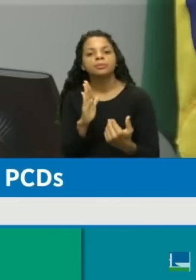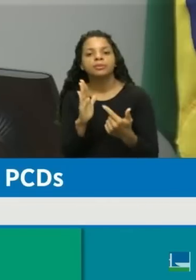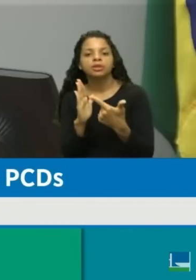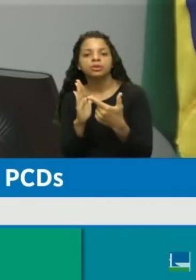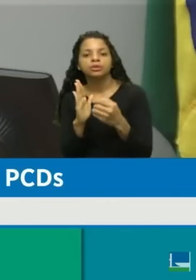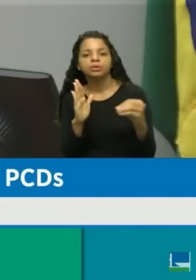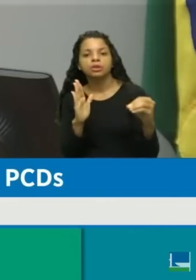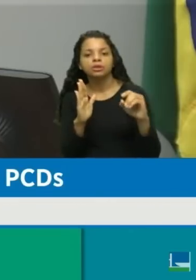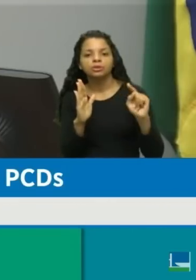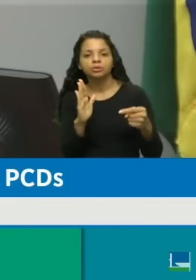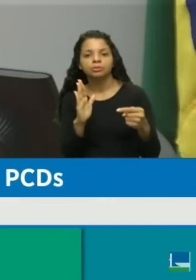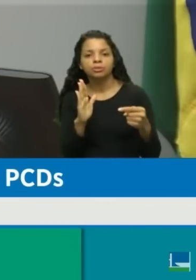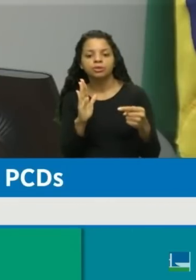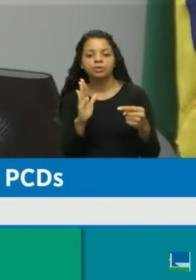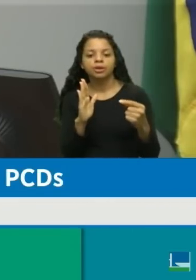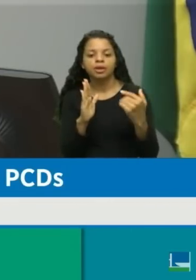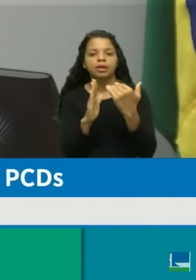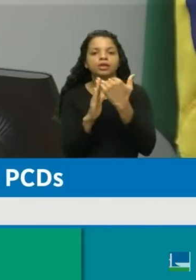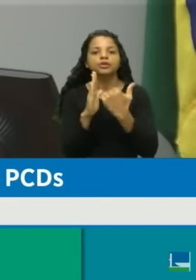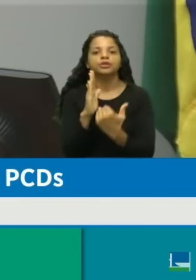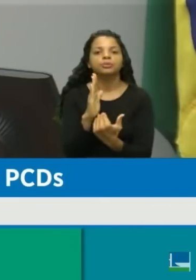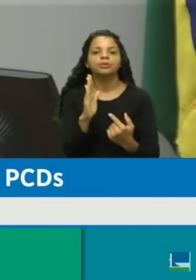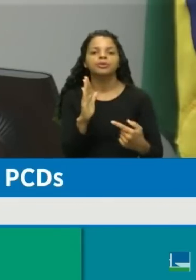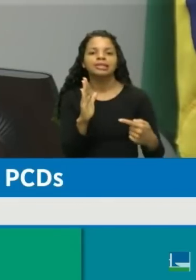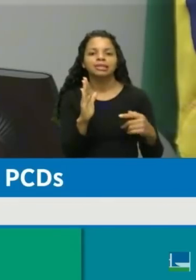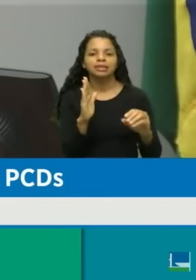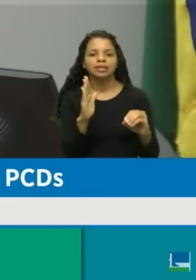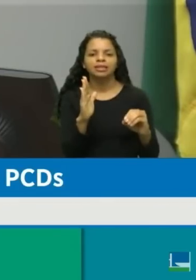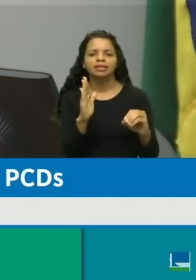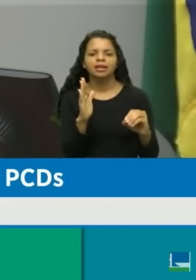você passa para até 70 mil, qual é o ganho?